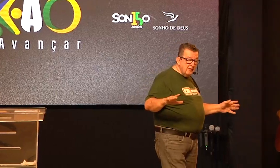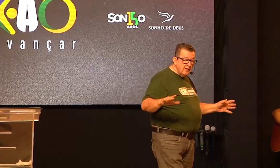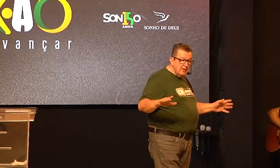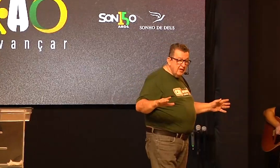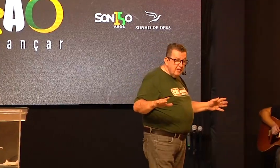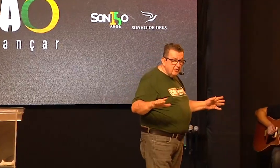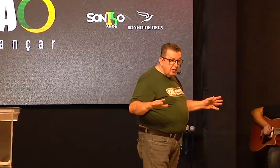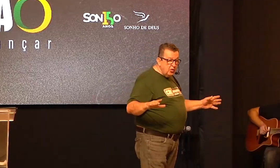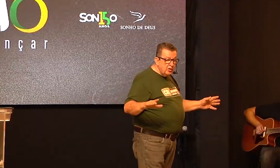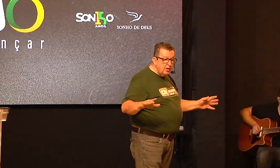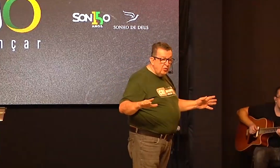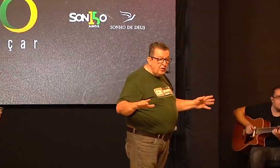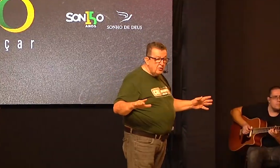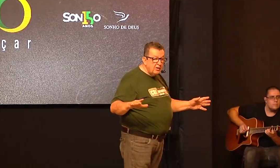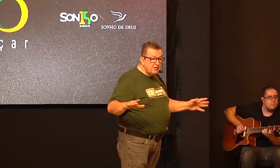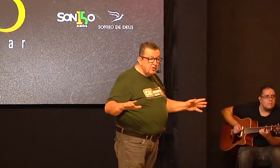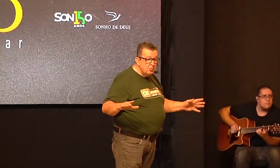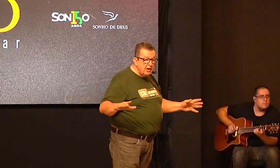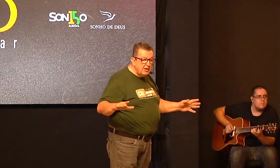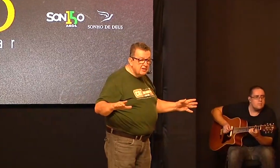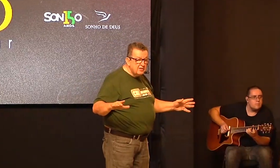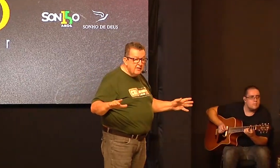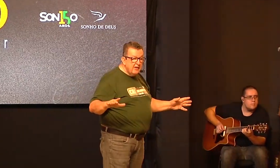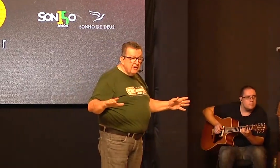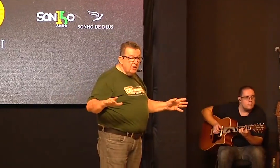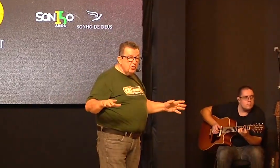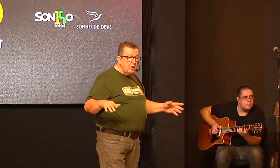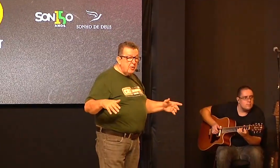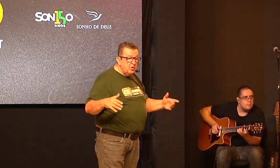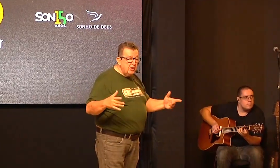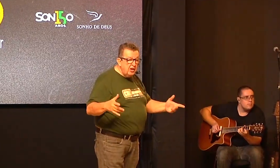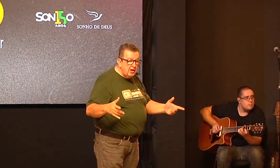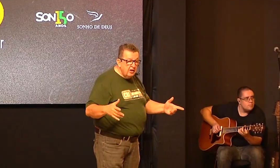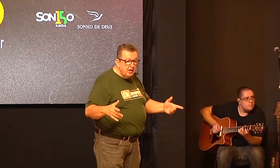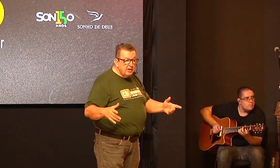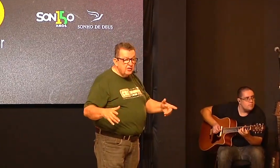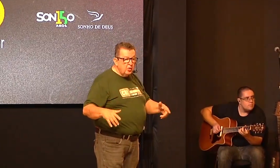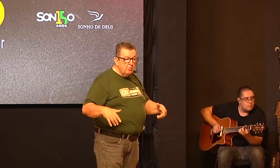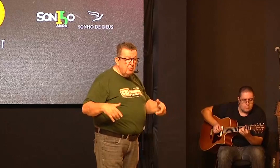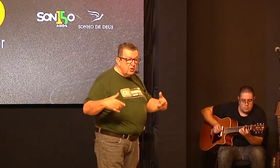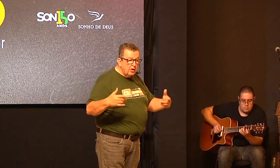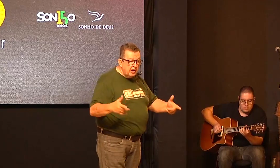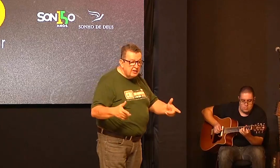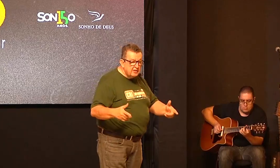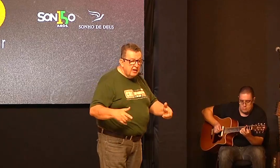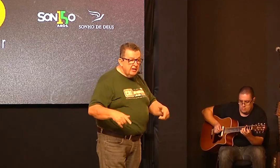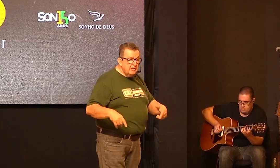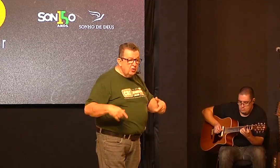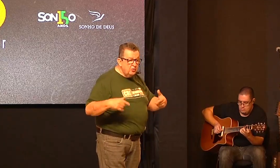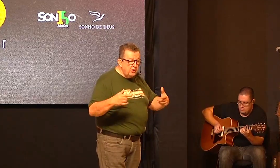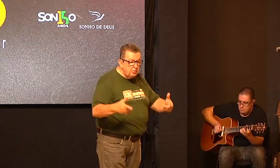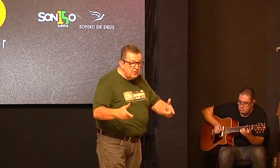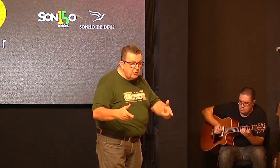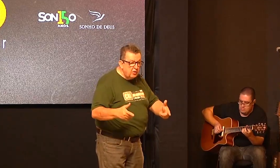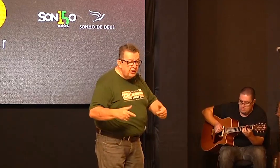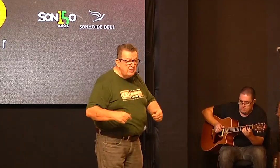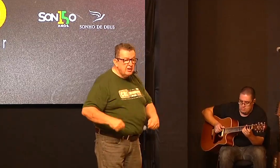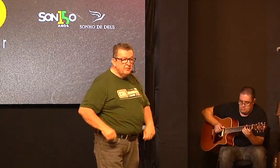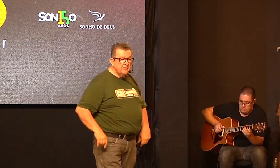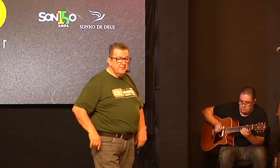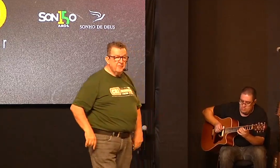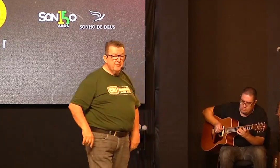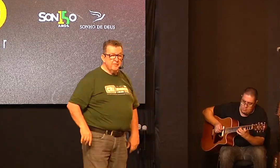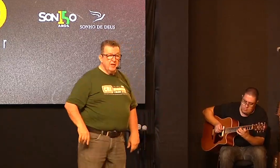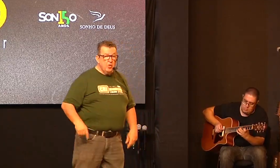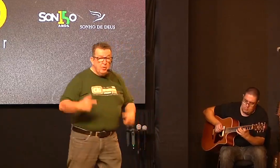pergunta. Senhor, o que, que eu faço dessas mulheres que não têm para onde ir, que estão abandonadas, que são vítimas de